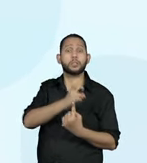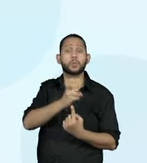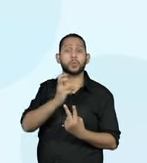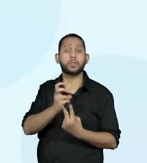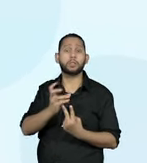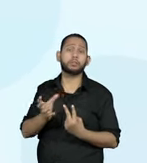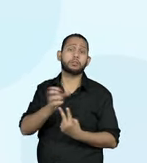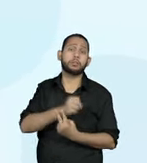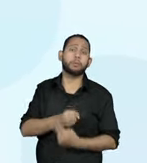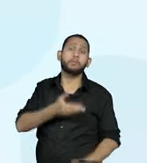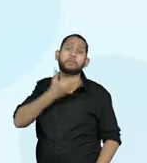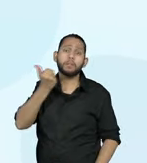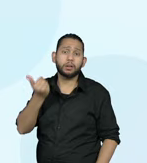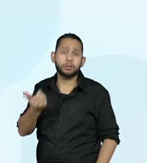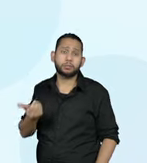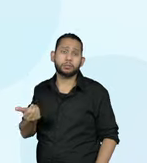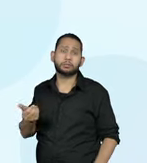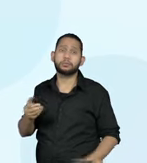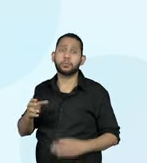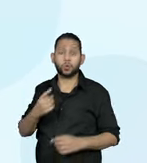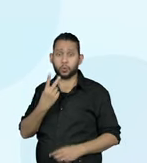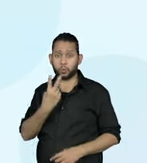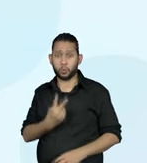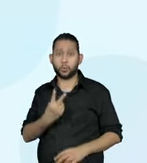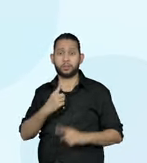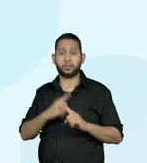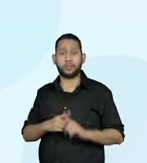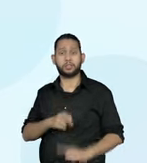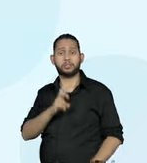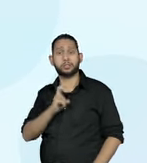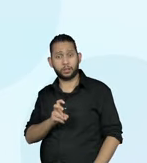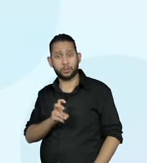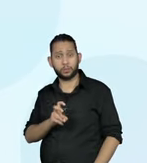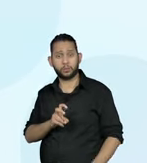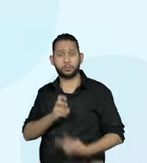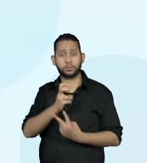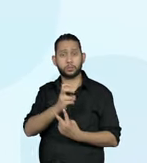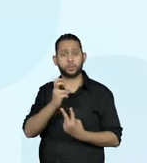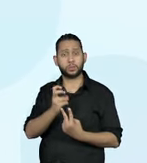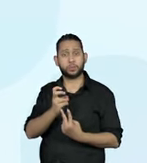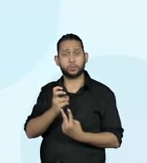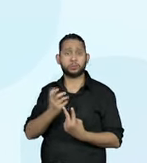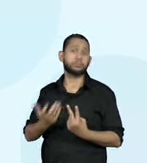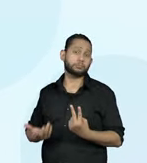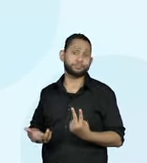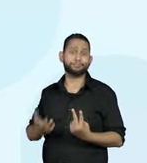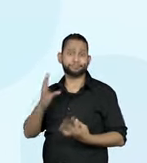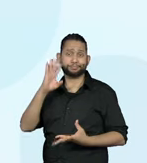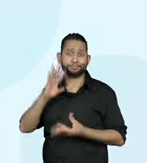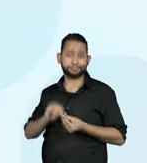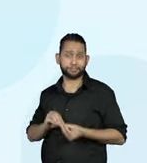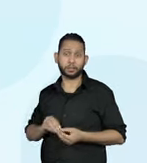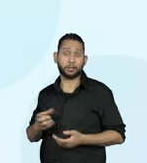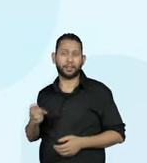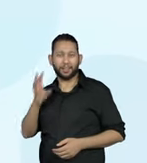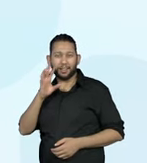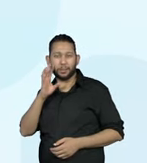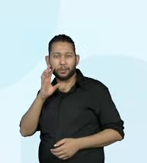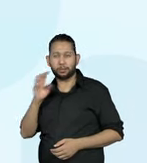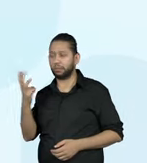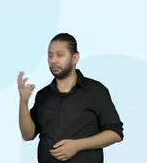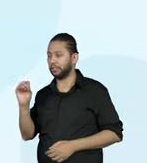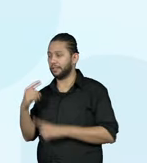fica fácil, é só fazer 2 vezes 5. Eu já sei de 30 vezes 5, agora